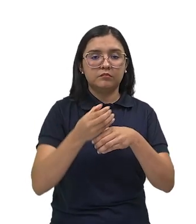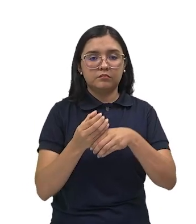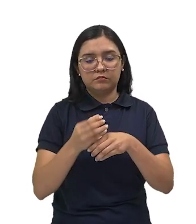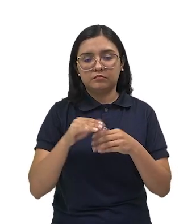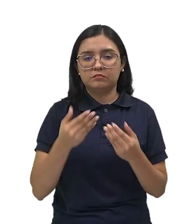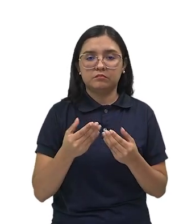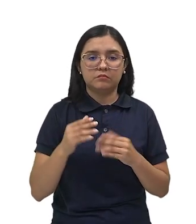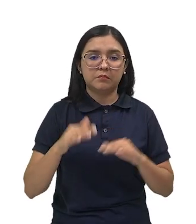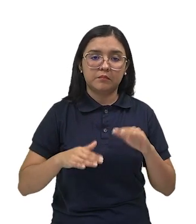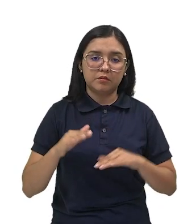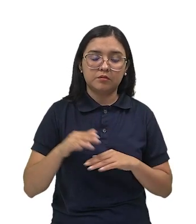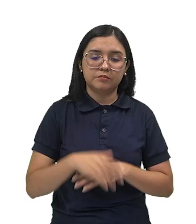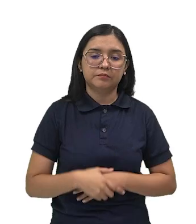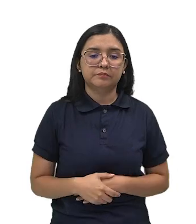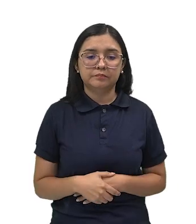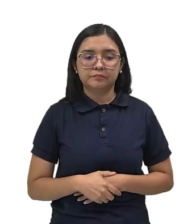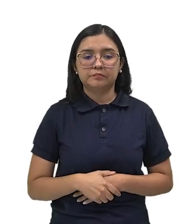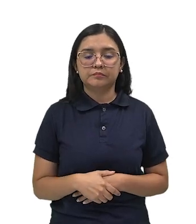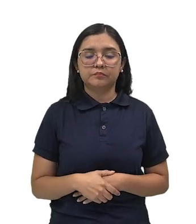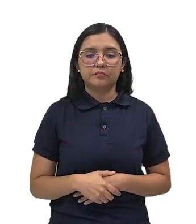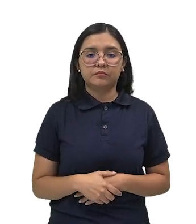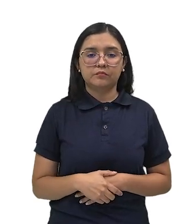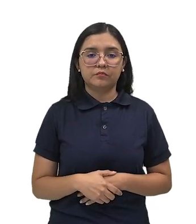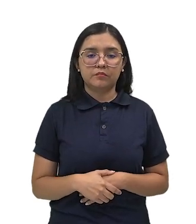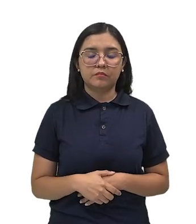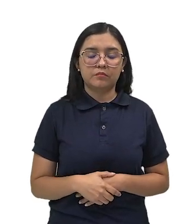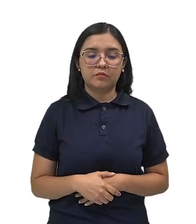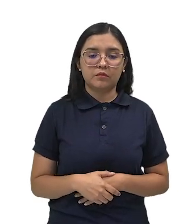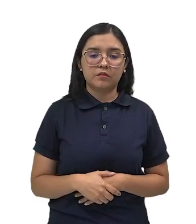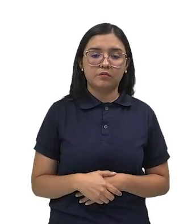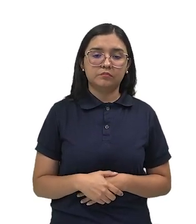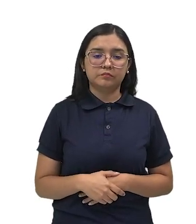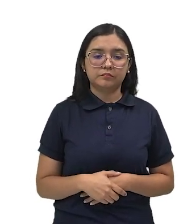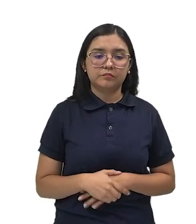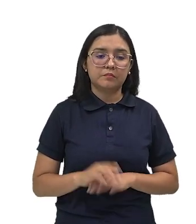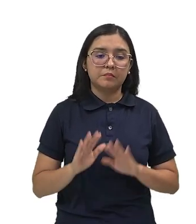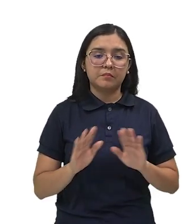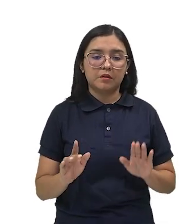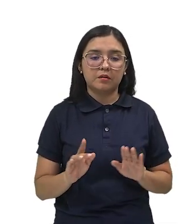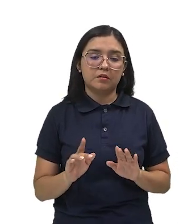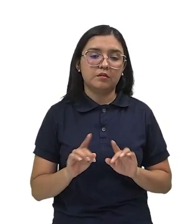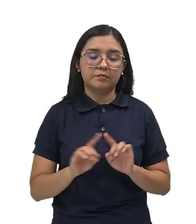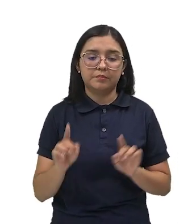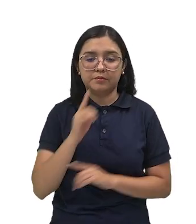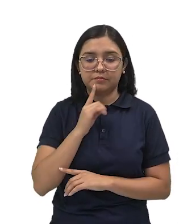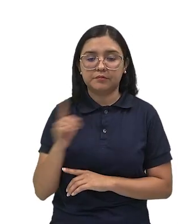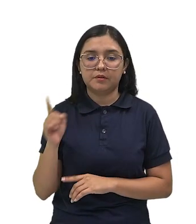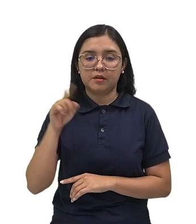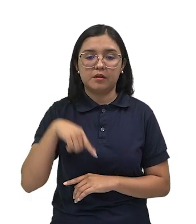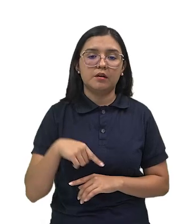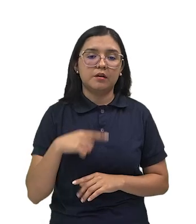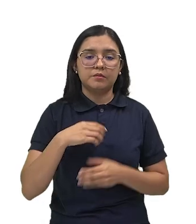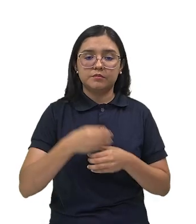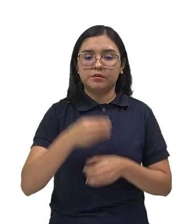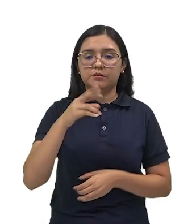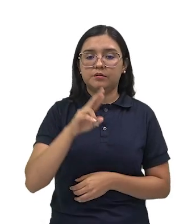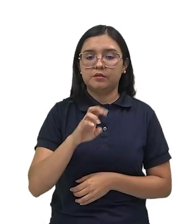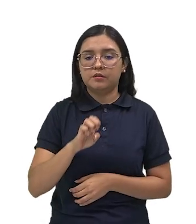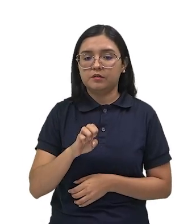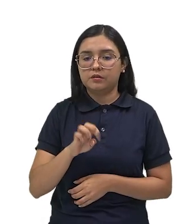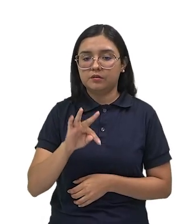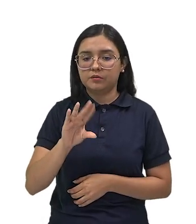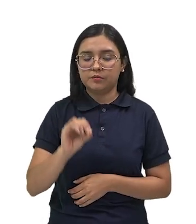chamar de cilindro oblíquo. No nosso caso, o nosso cilindro, ele vai ser um cilindro reto.